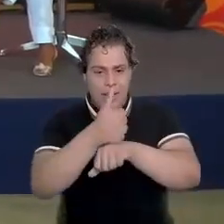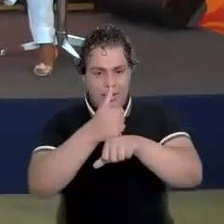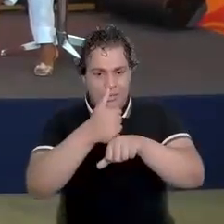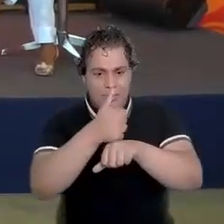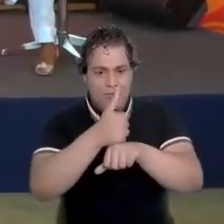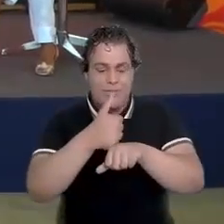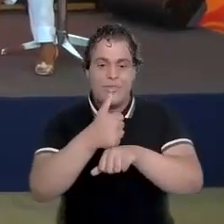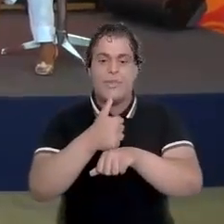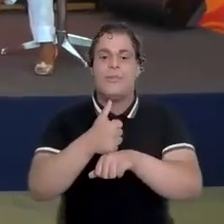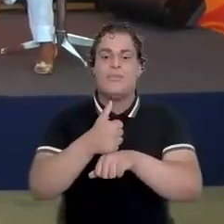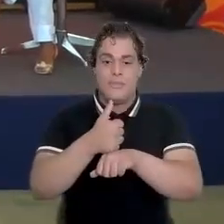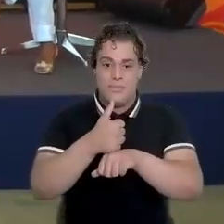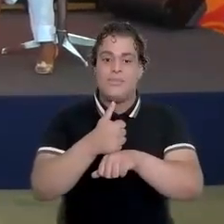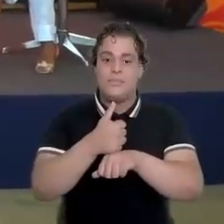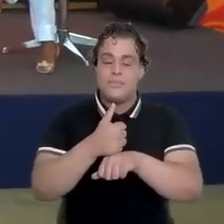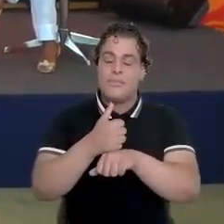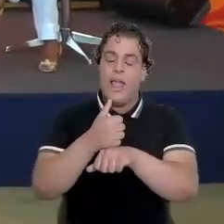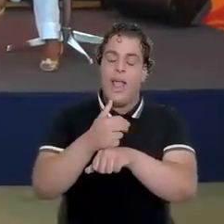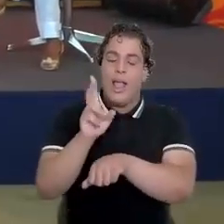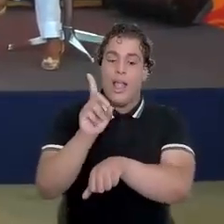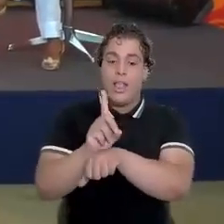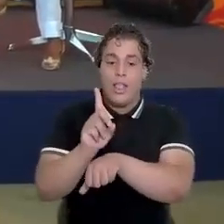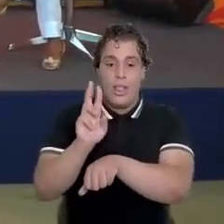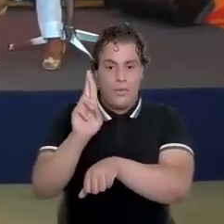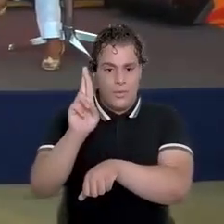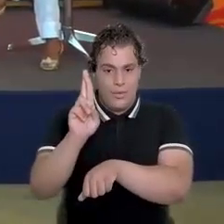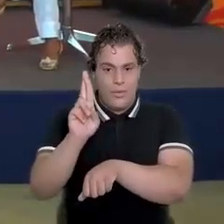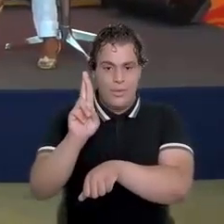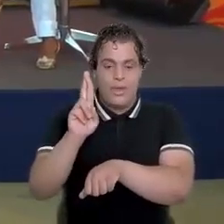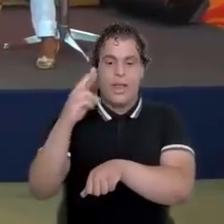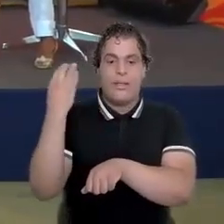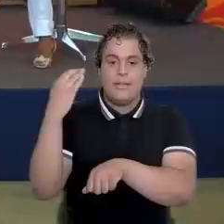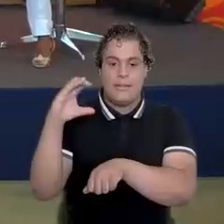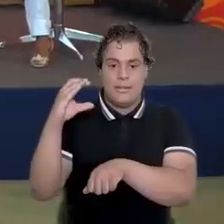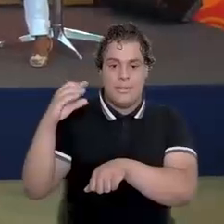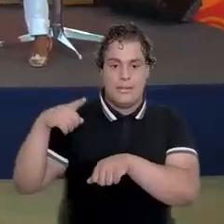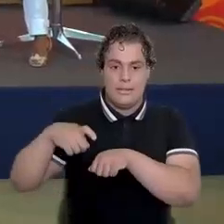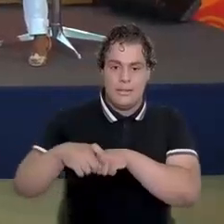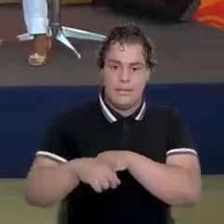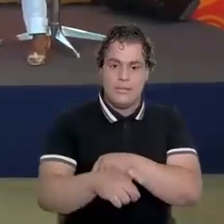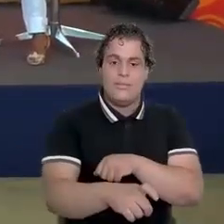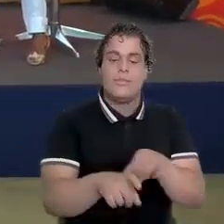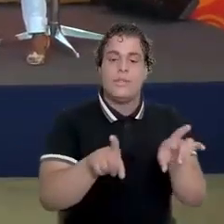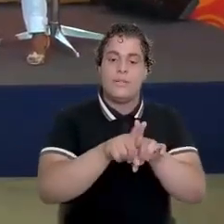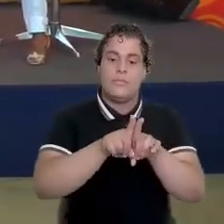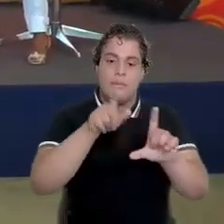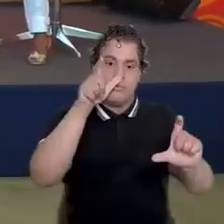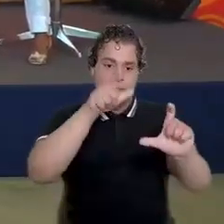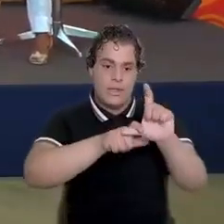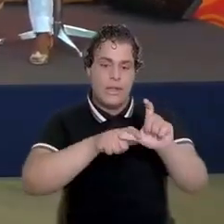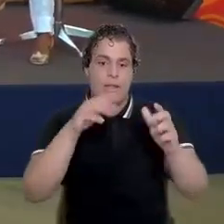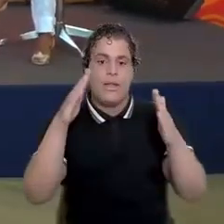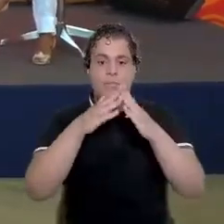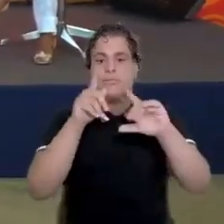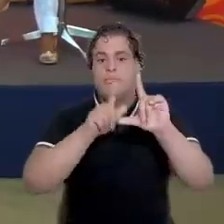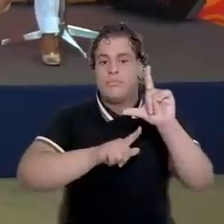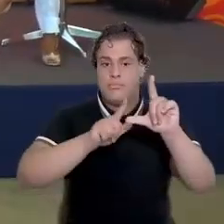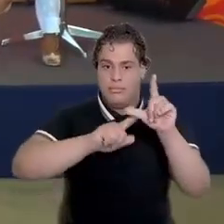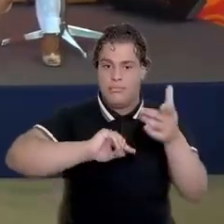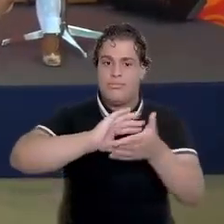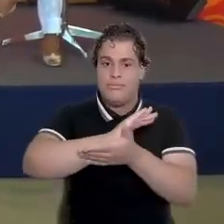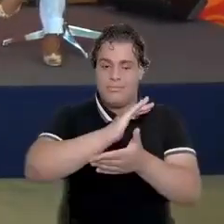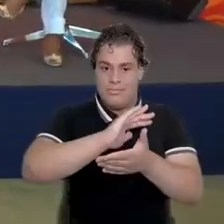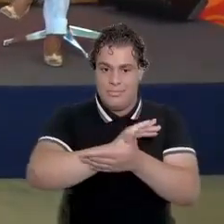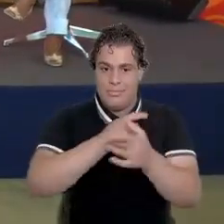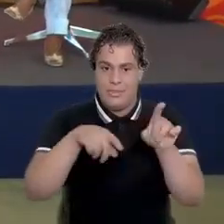Martins, uma senhora branca de cabelos curtos, lisos e loiros. Ela traja conjunto de blusa de mangas 3/4 e calça de tom